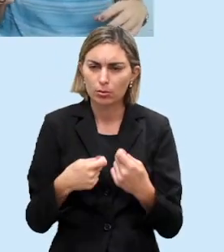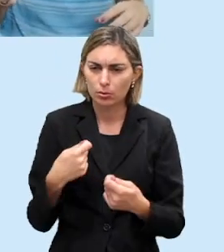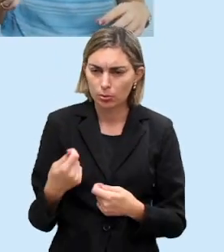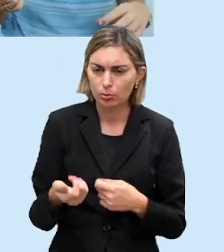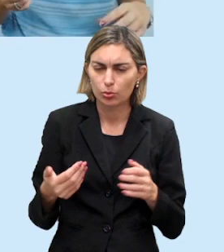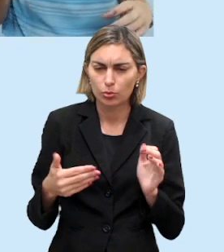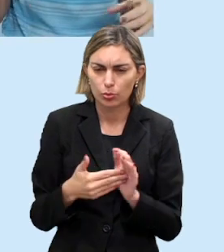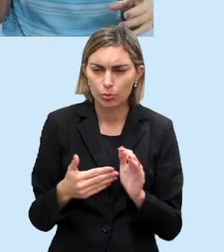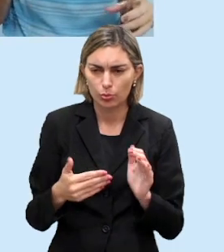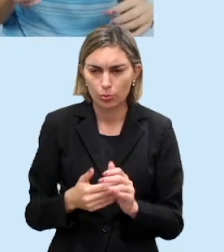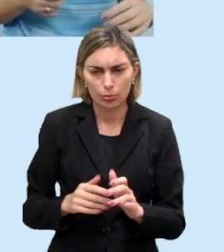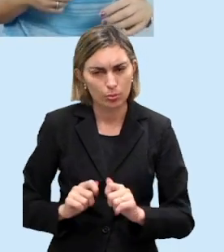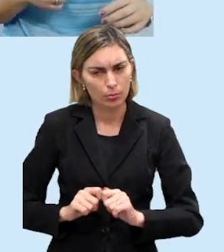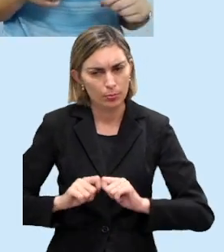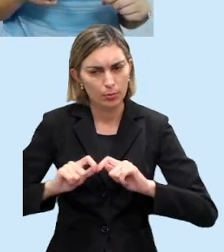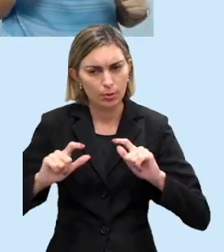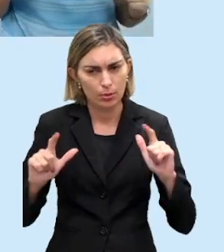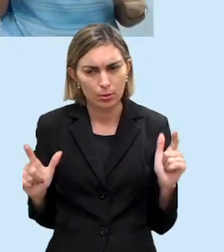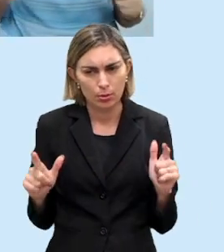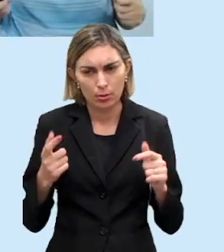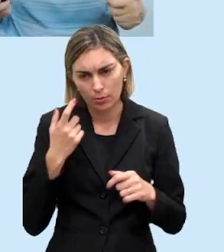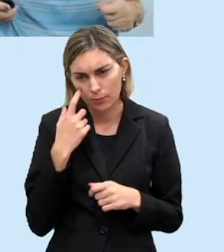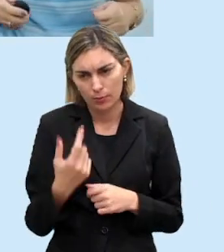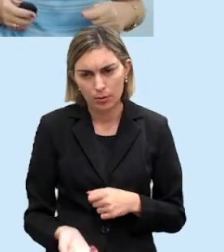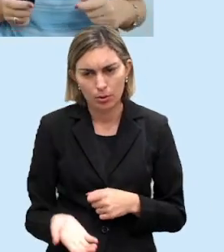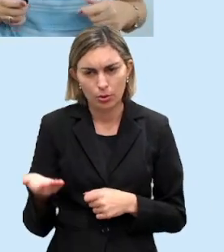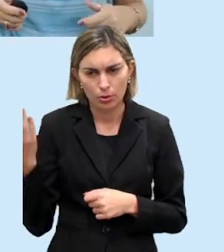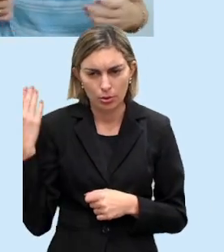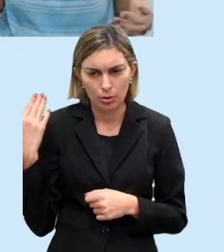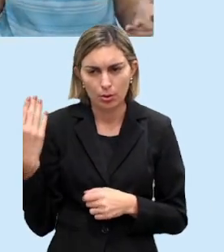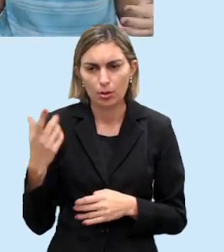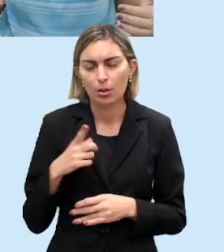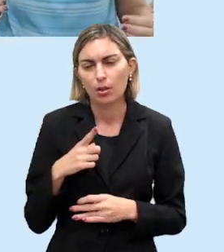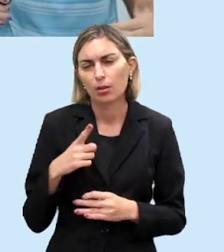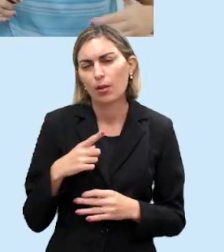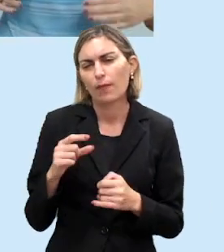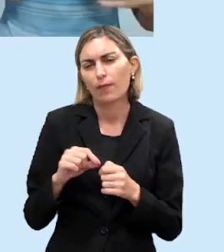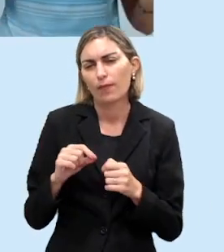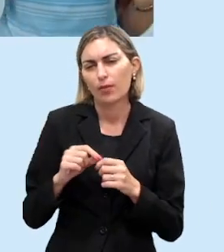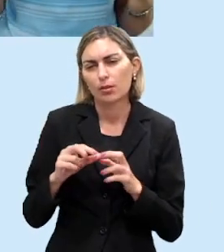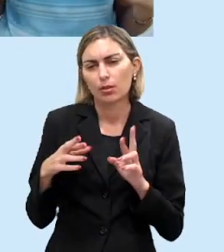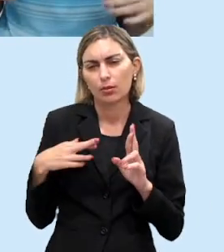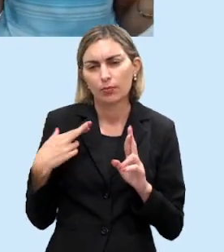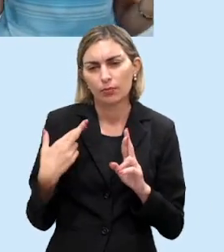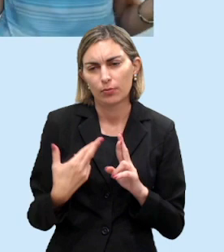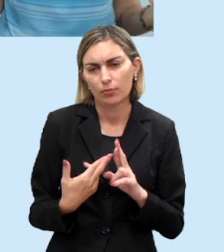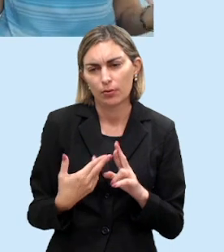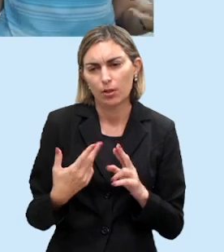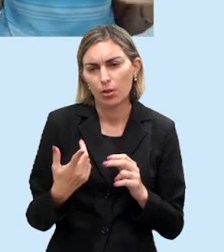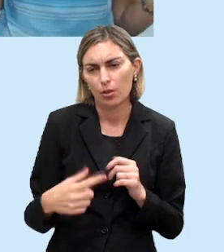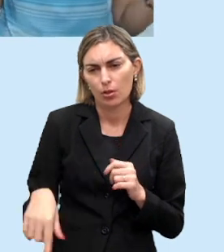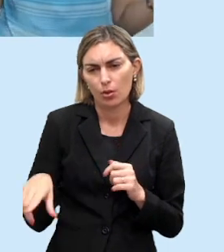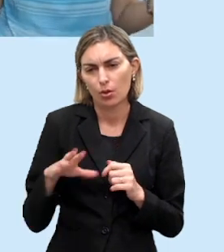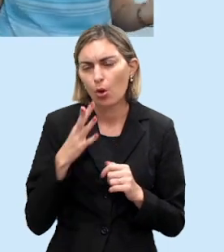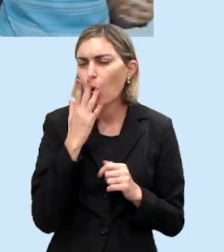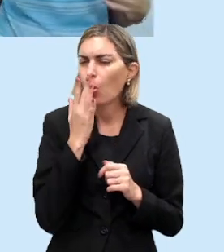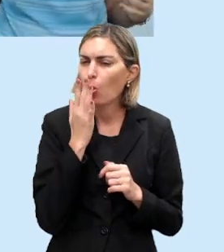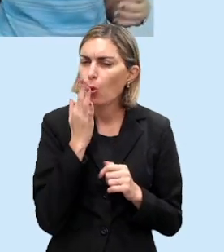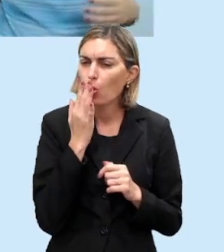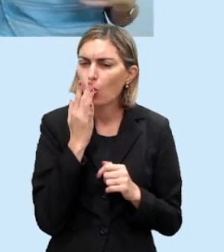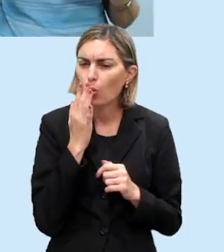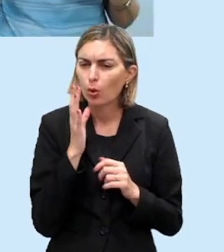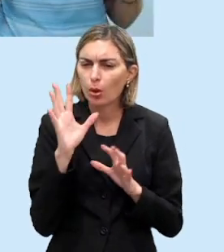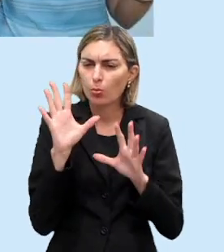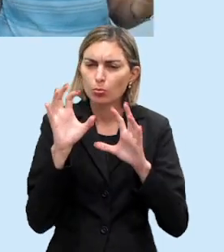último cartaz, né? Vejam aí se fica fácil, está fazendo referência ao grande colorido das plumagens